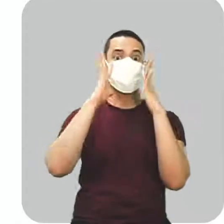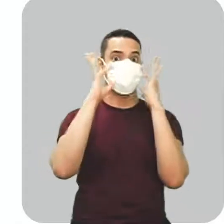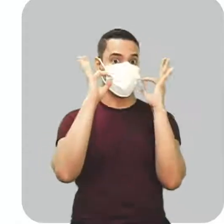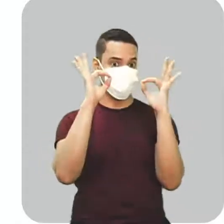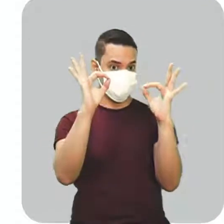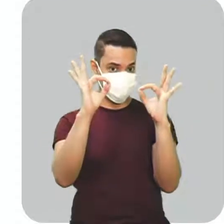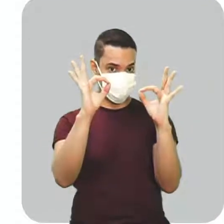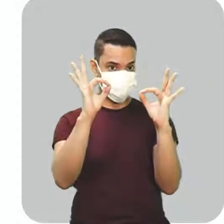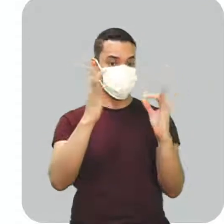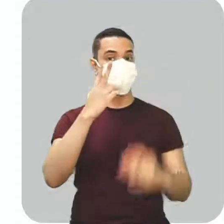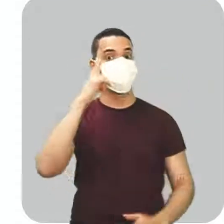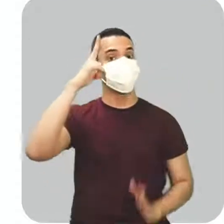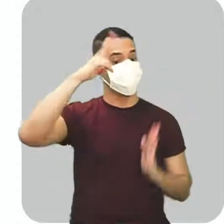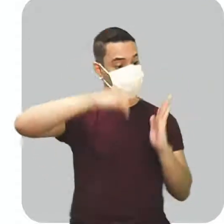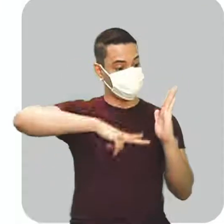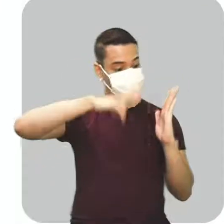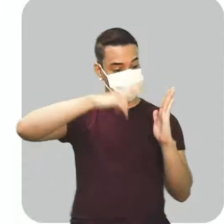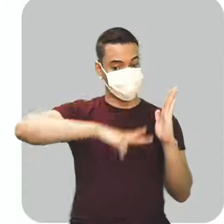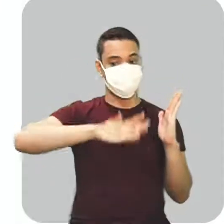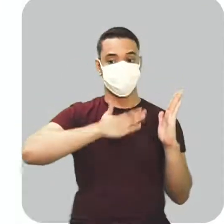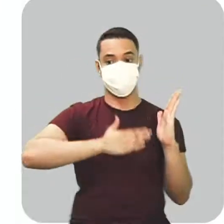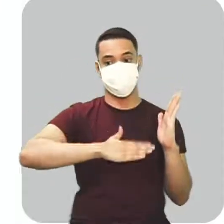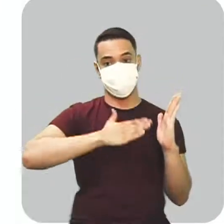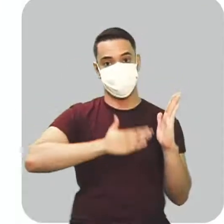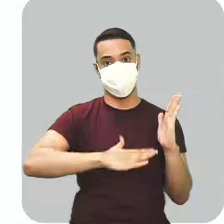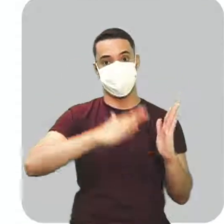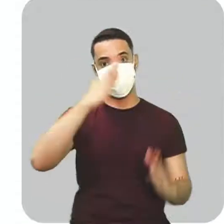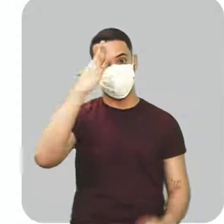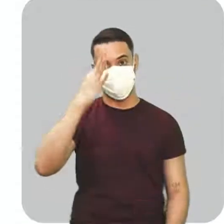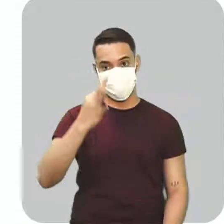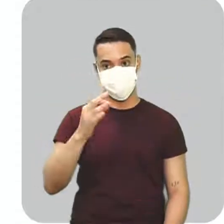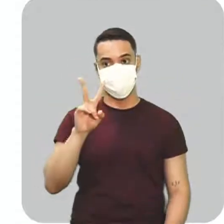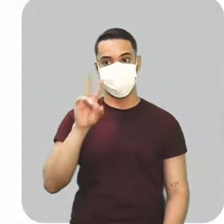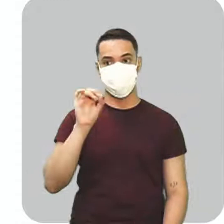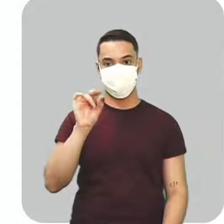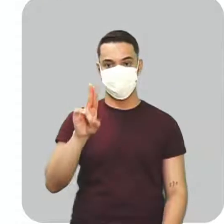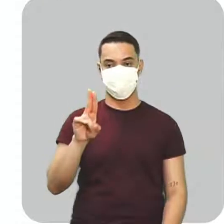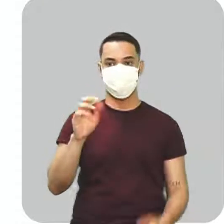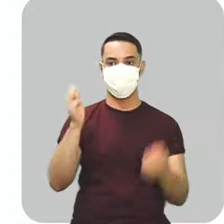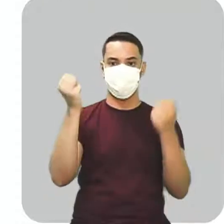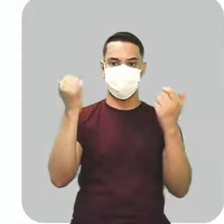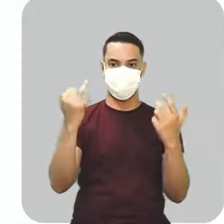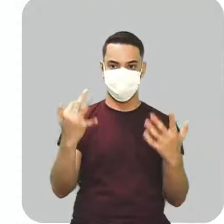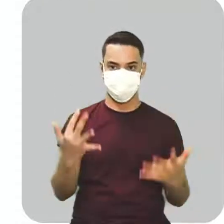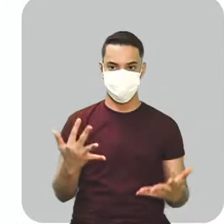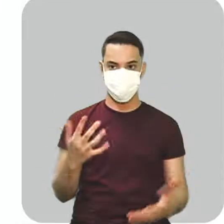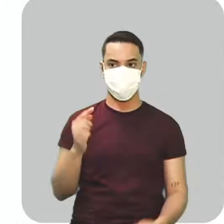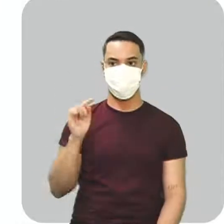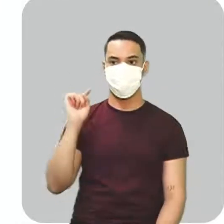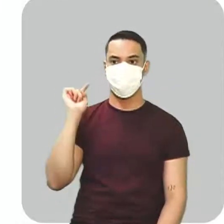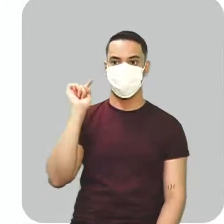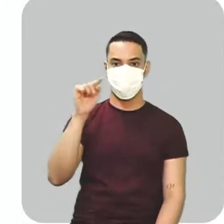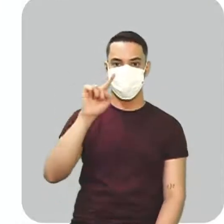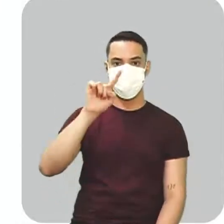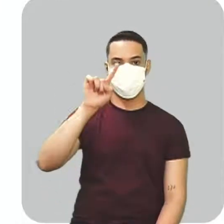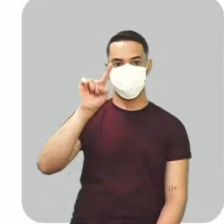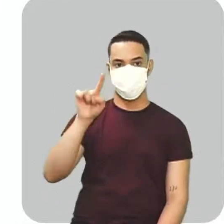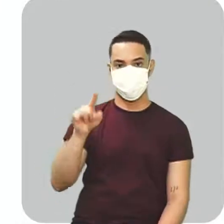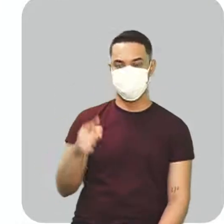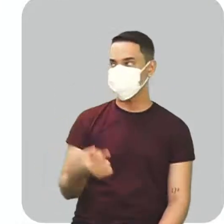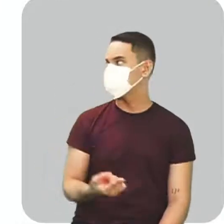atenção. Ó, vamos ler com calma aqui para entender. Ó. Vou até destacar para vocês. Ponto e vírgula empregado para